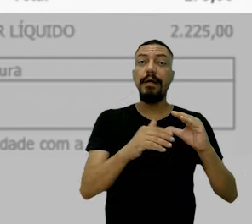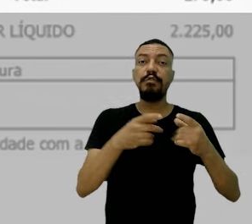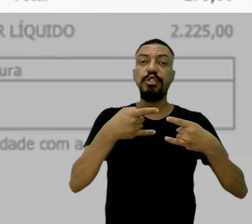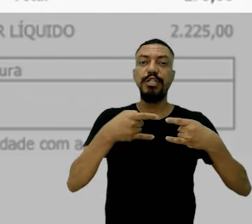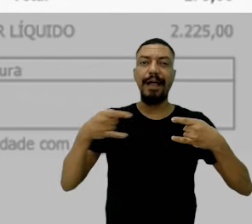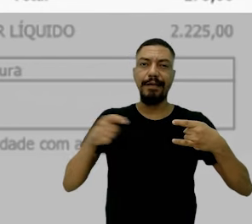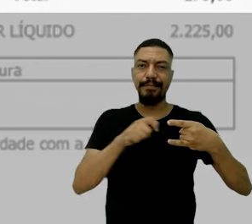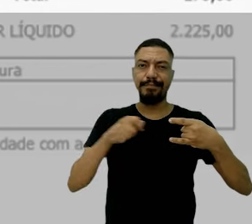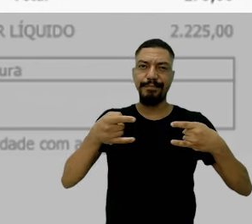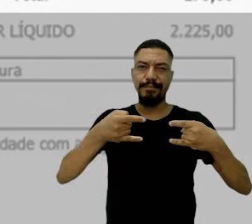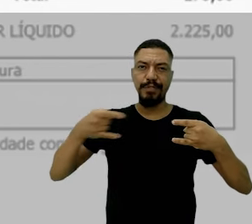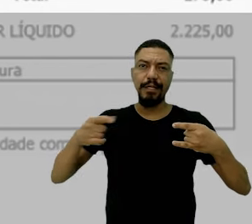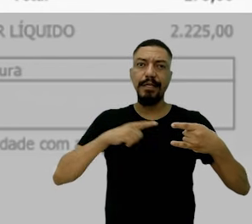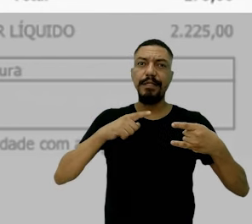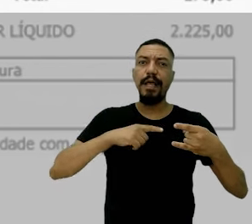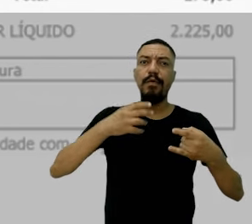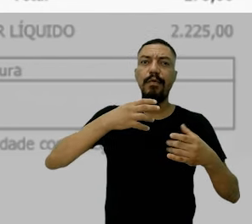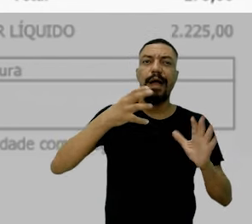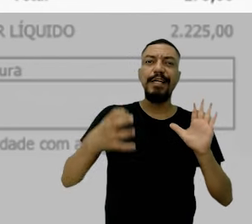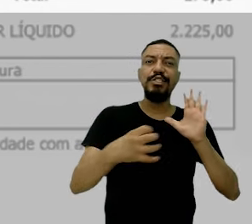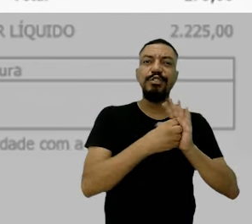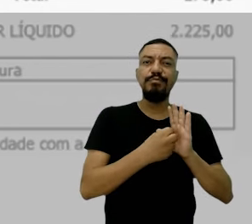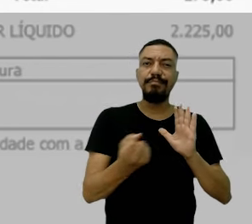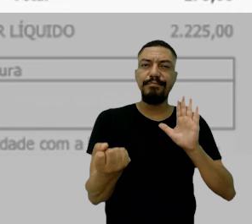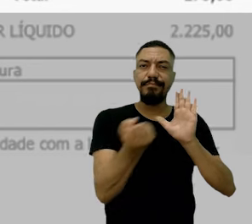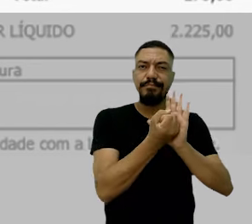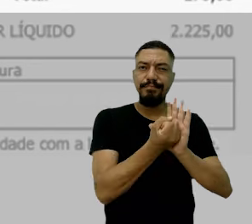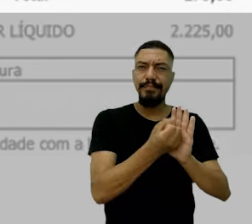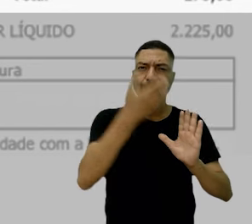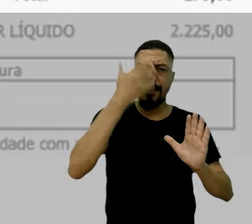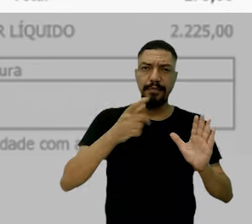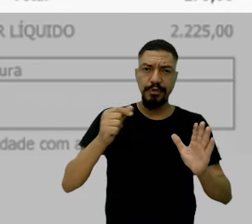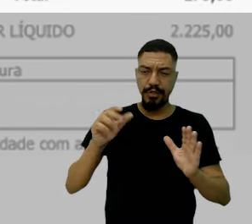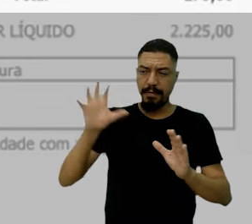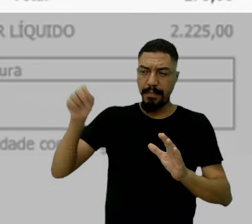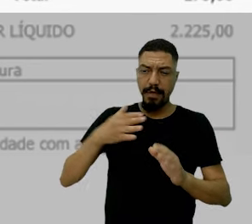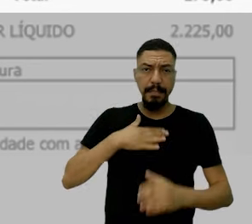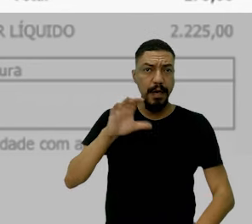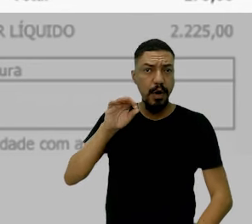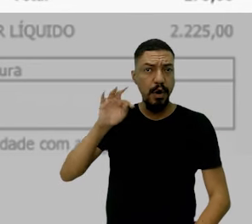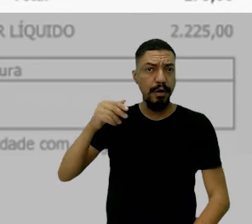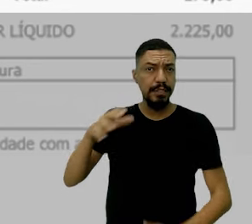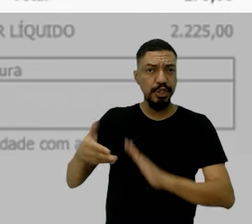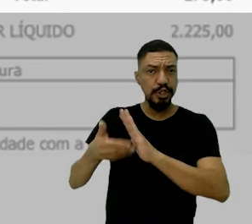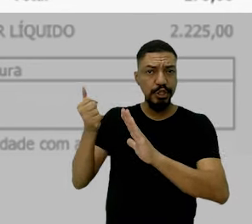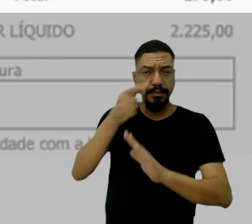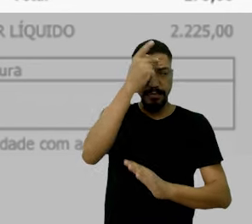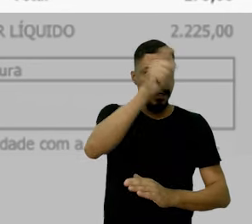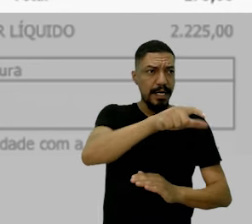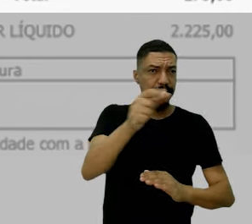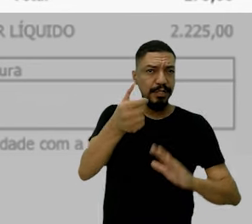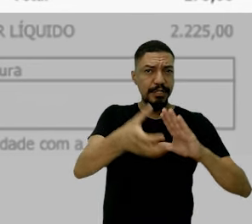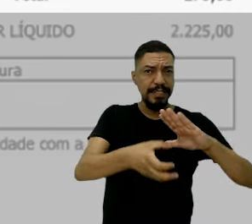por cheque. Por quê? Porque aí você tem o registro de que esse dinheiro saiu da sua conta e a